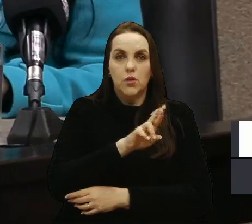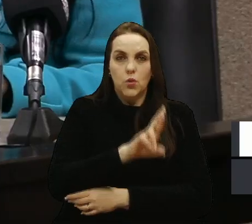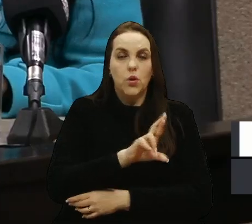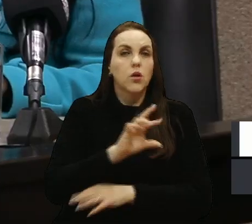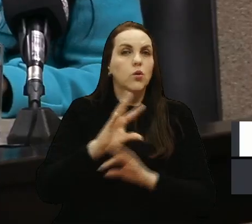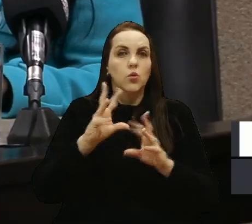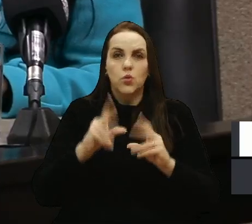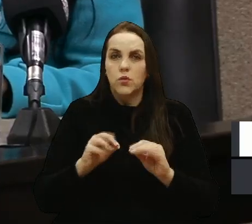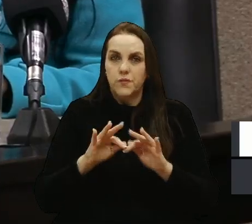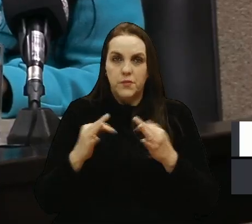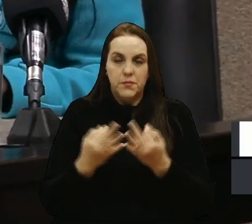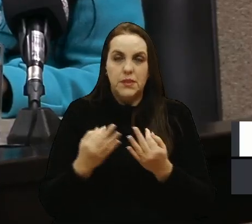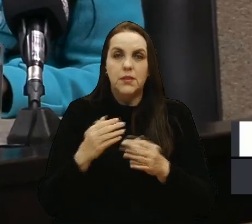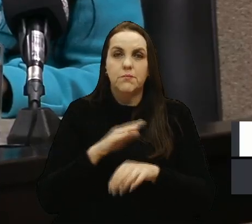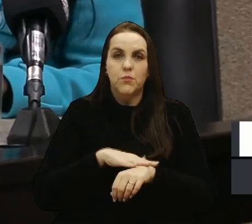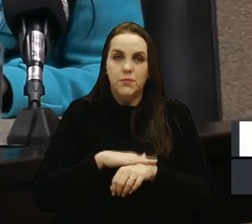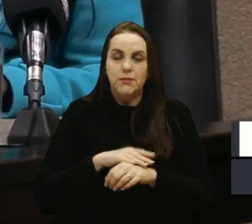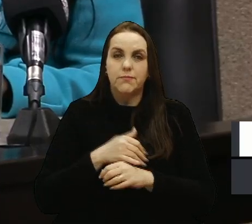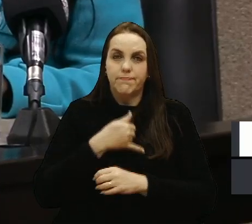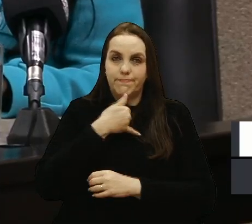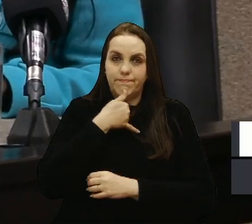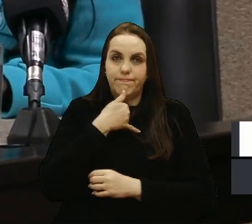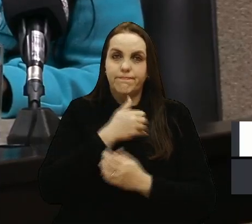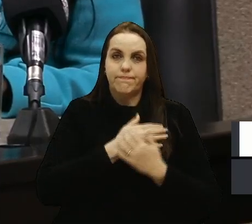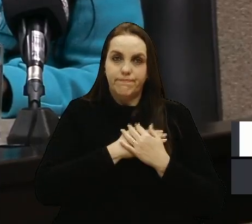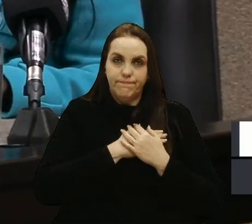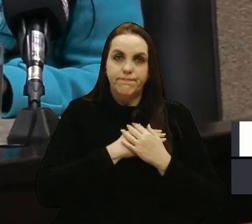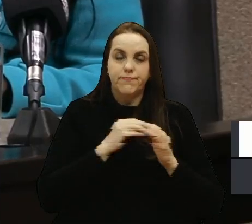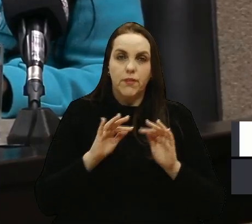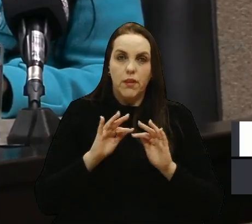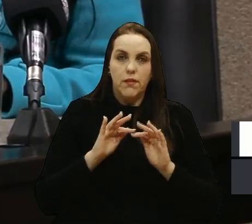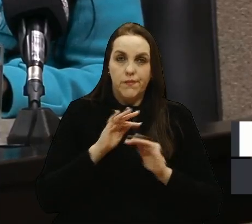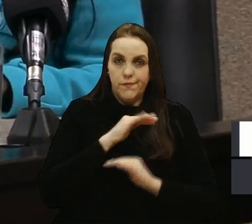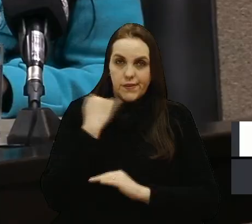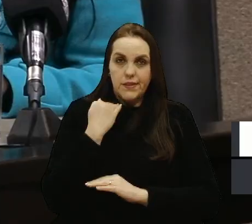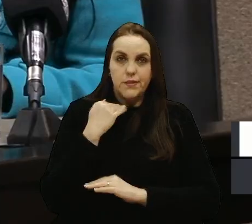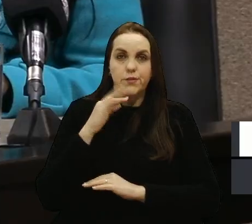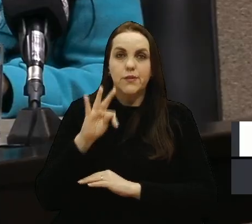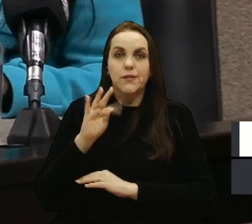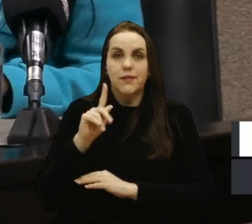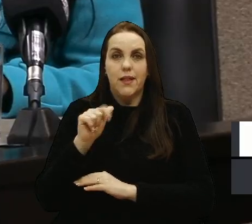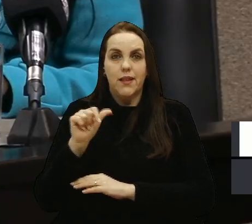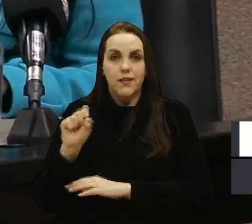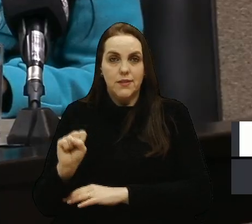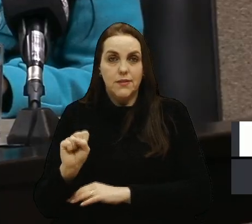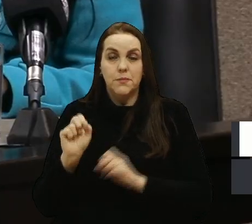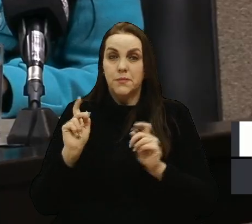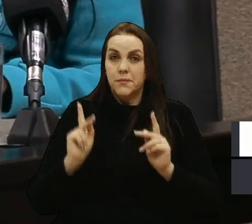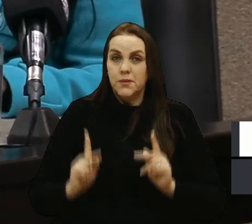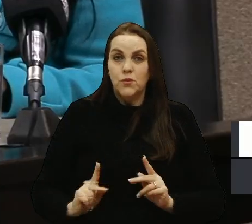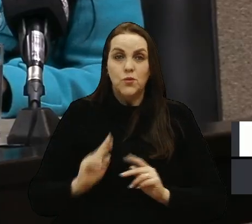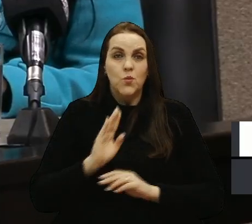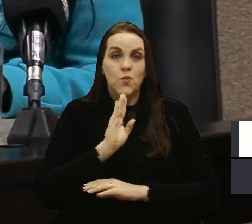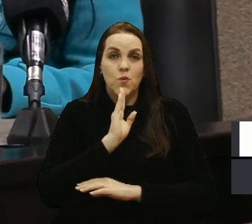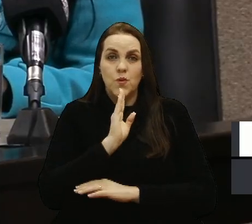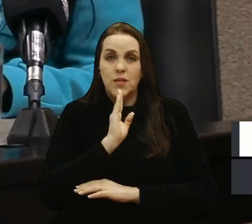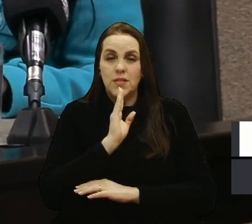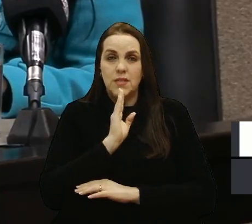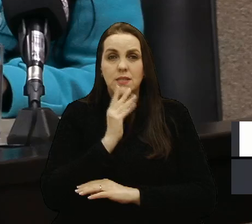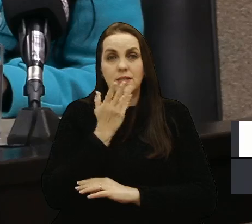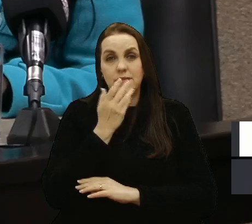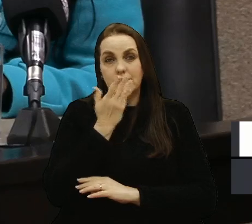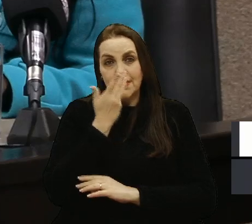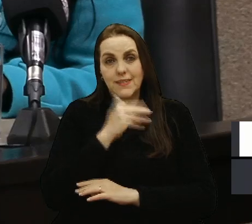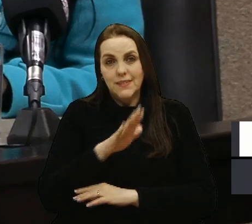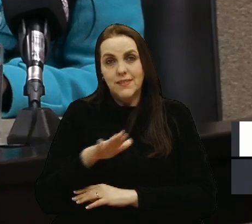momento de pesar pelo falecimento do Thales, uma pessoa que eu conheci ainda